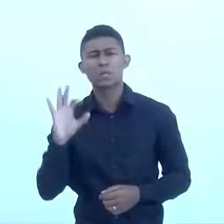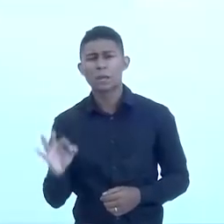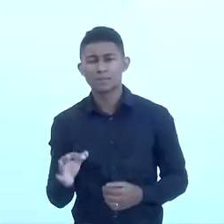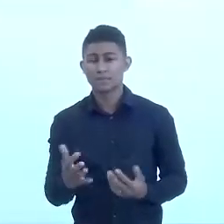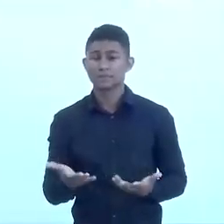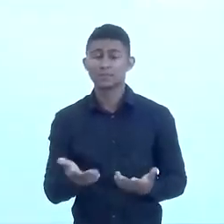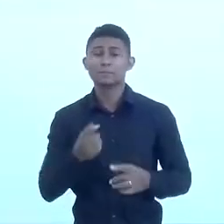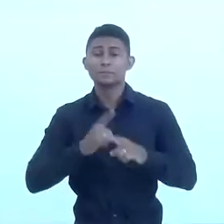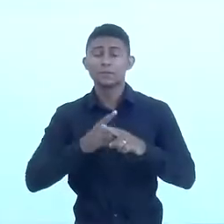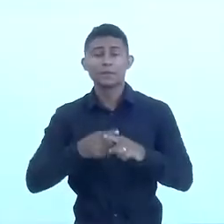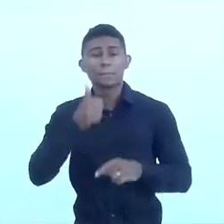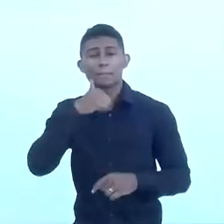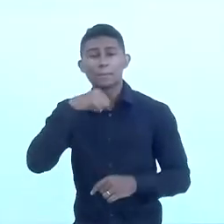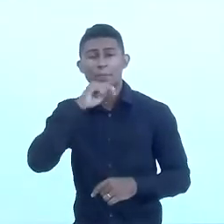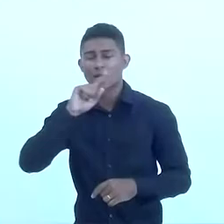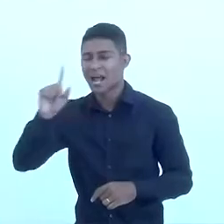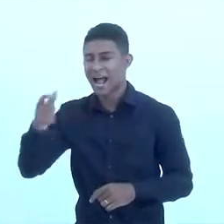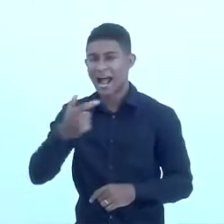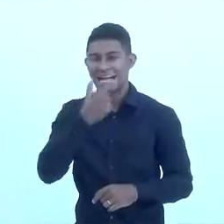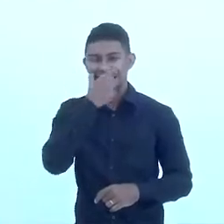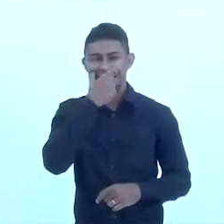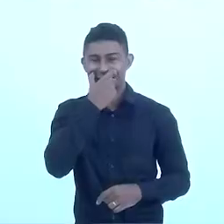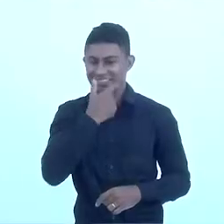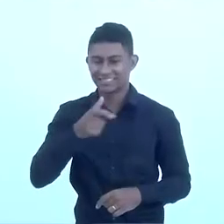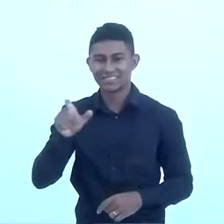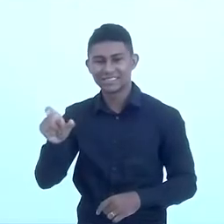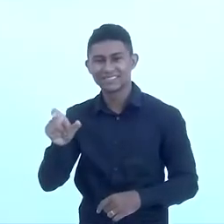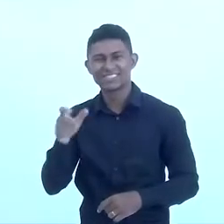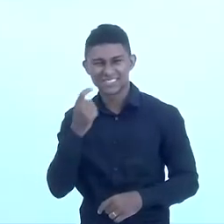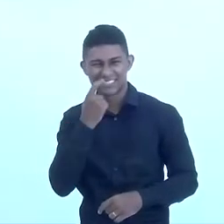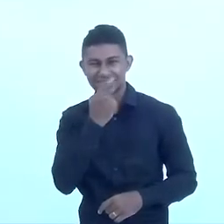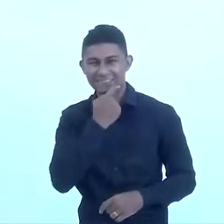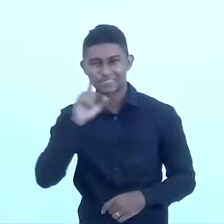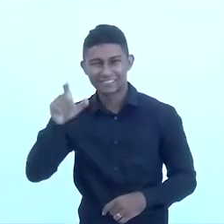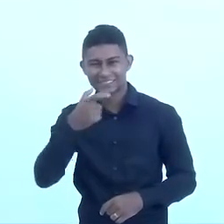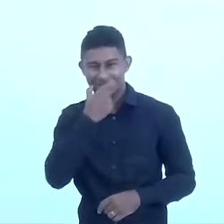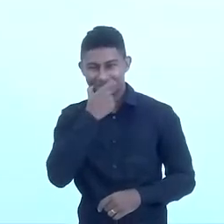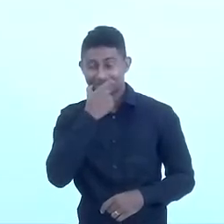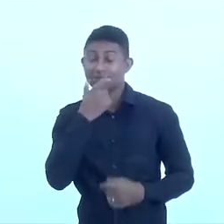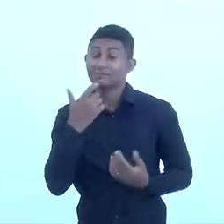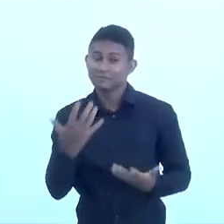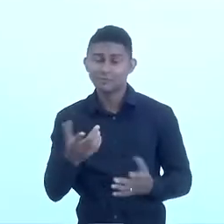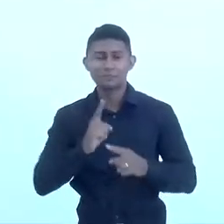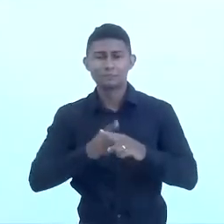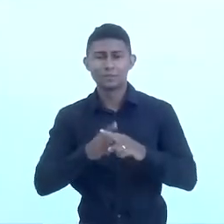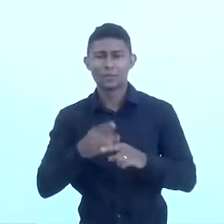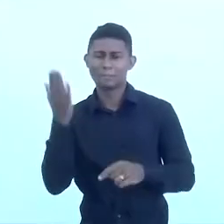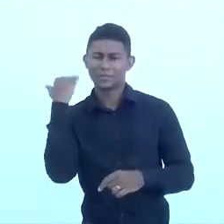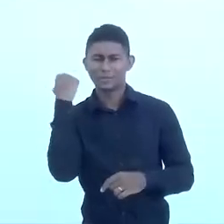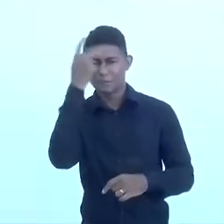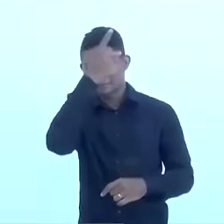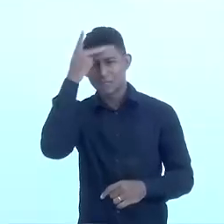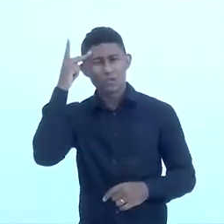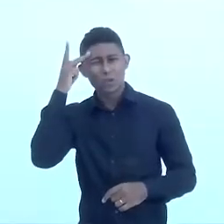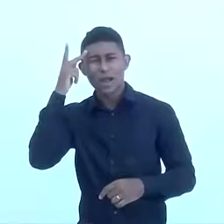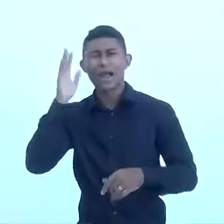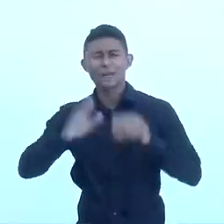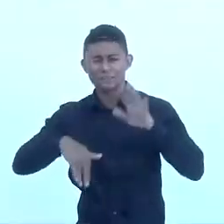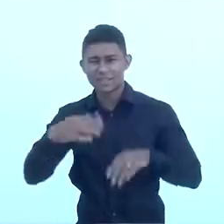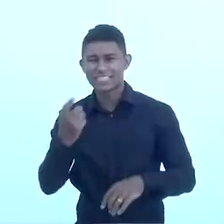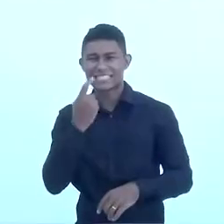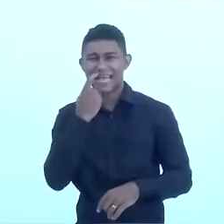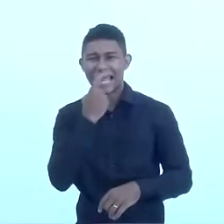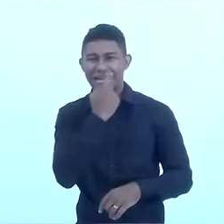assim. A minha mãe tinha dentadura, né? Então, as pessoas perdiam os dentes muito cedo